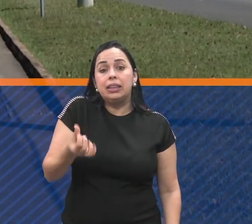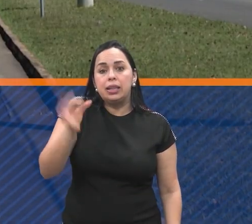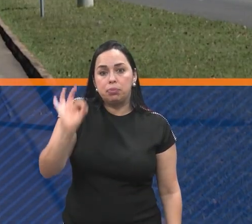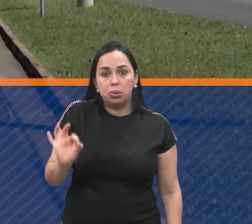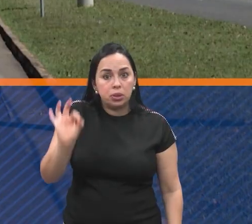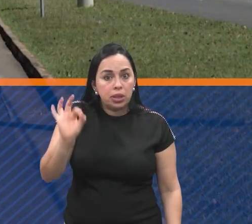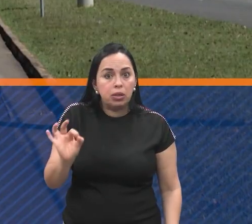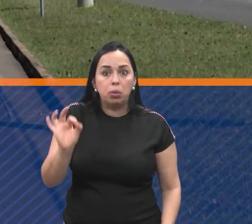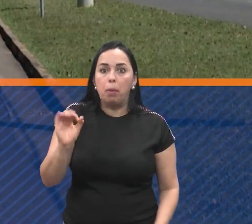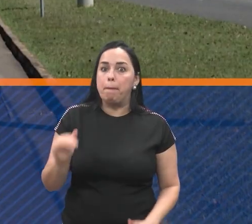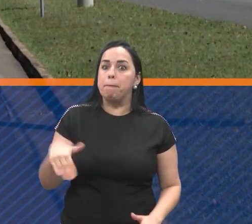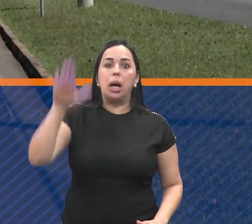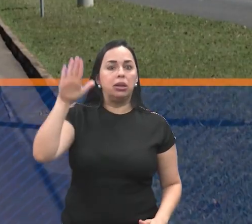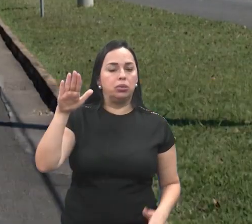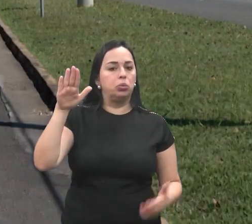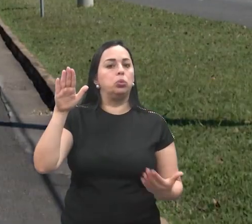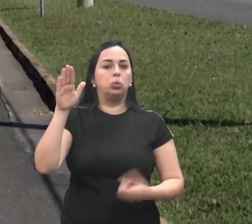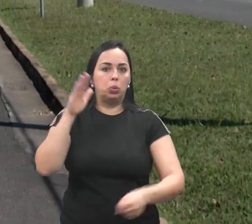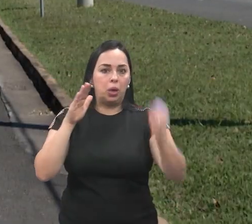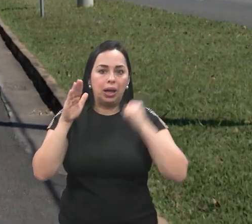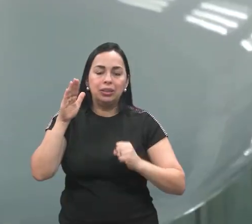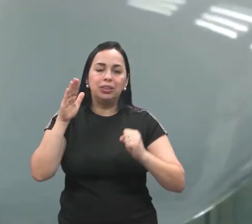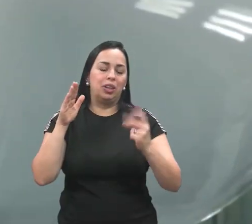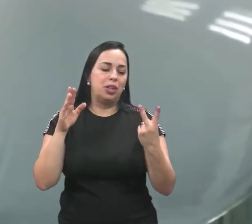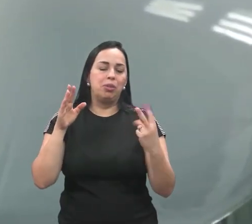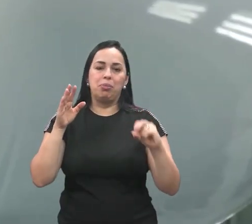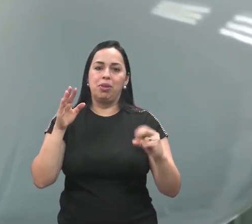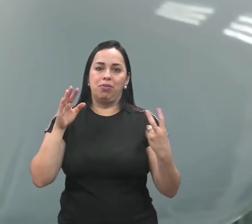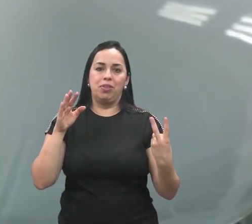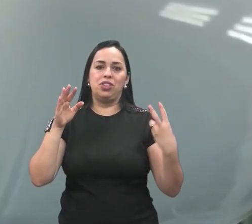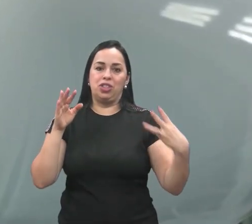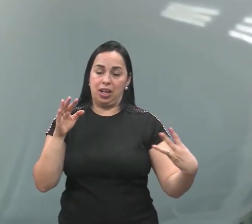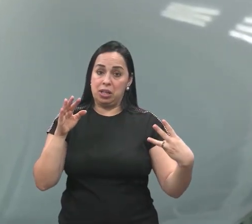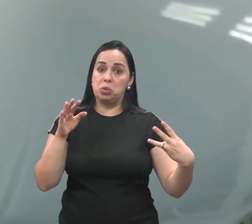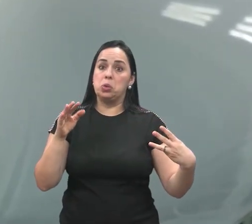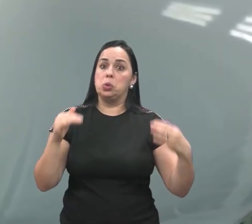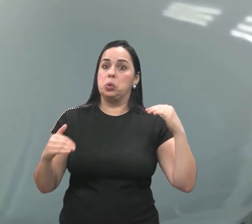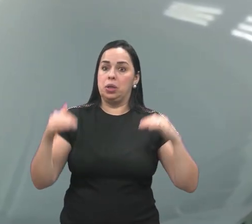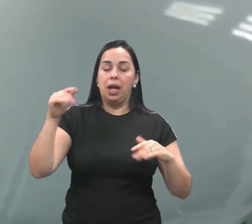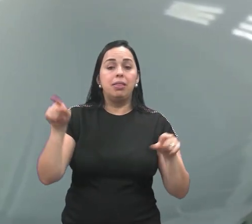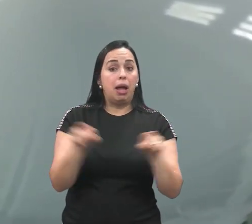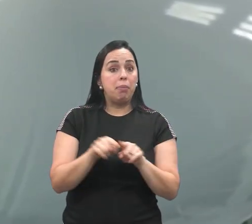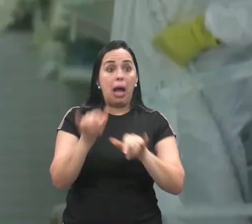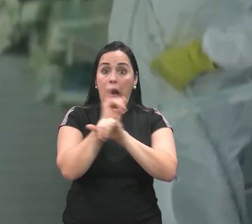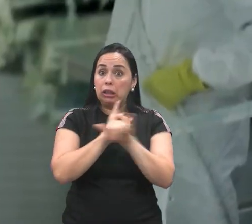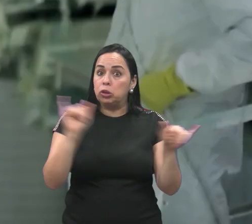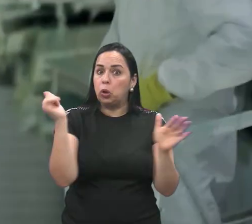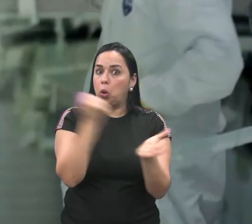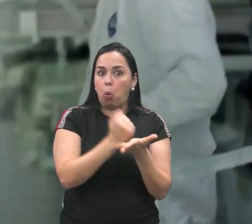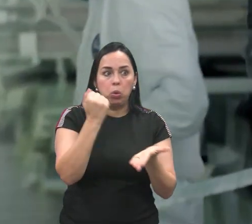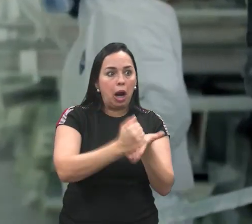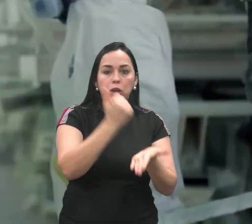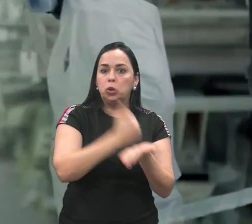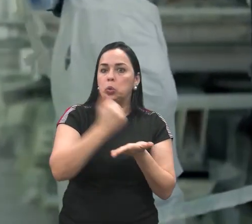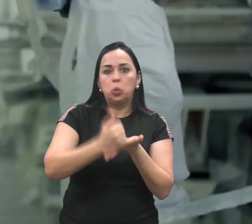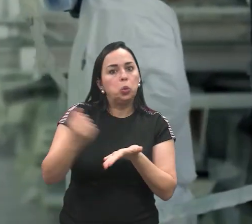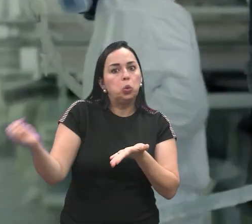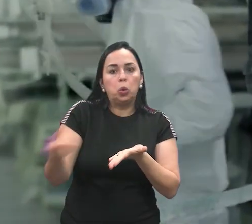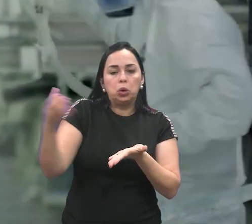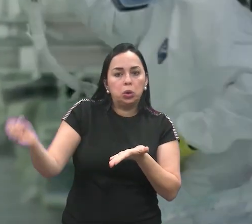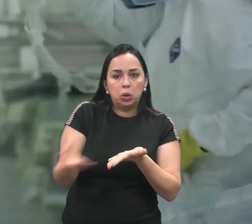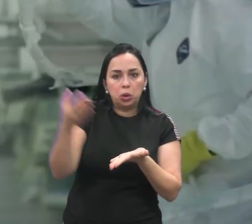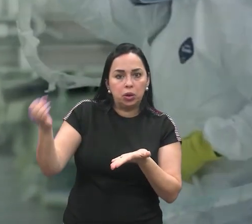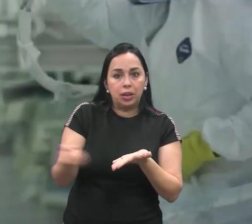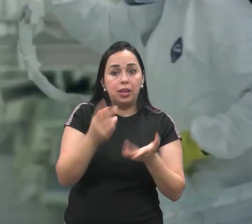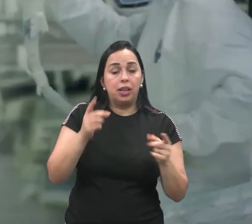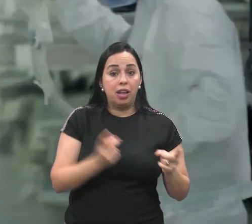36% maior do que o de 2023. Diversos contratos também foram anunciados nos últimos meses.